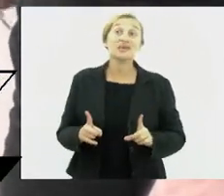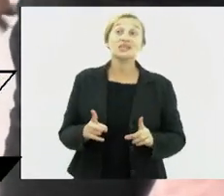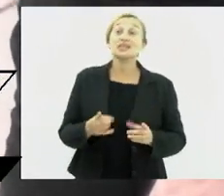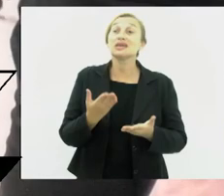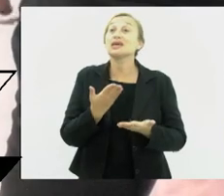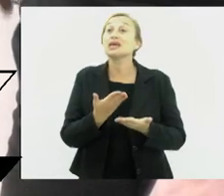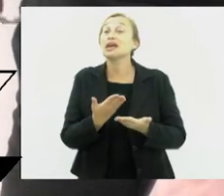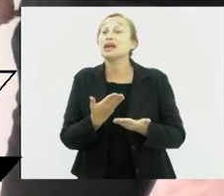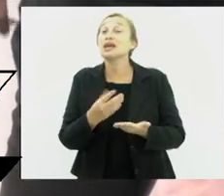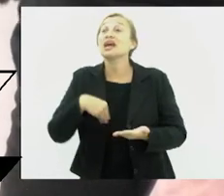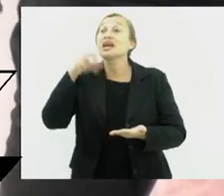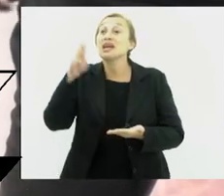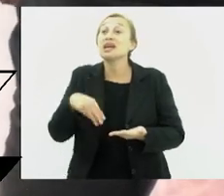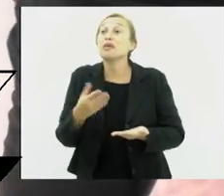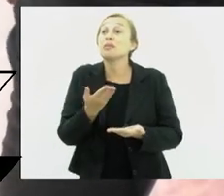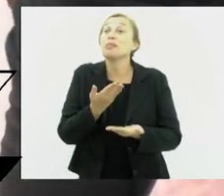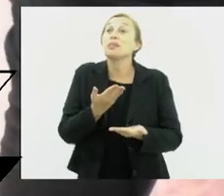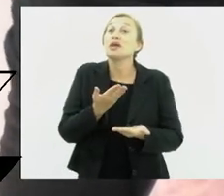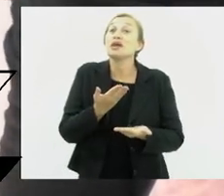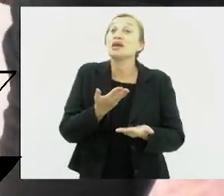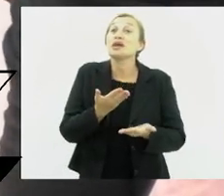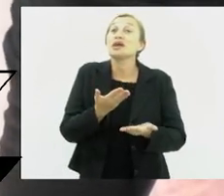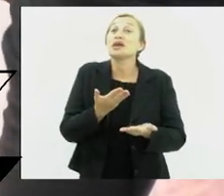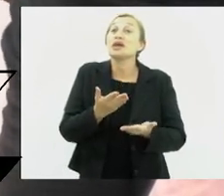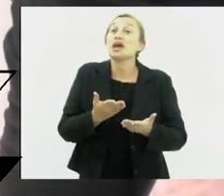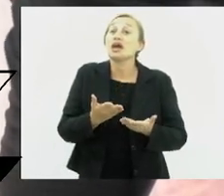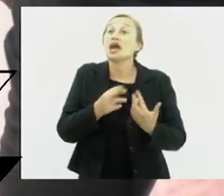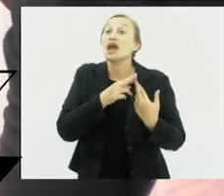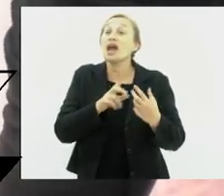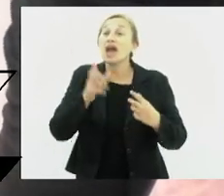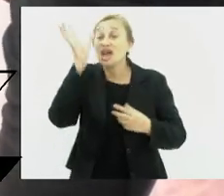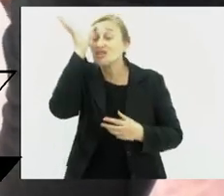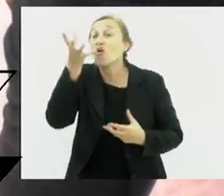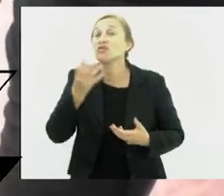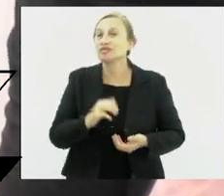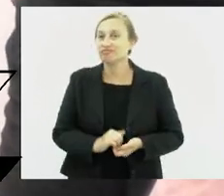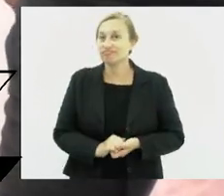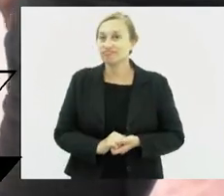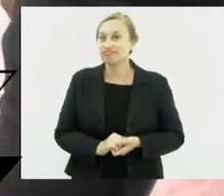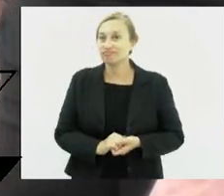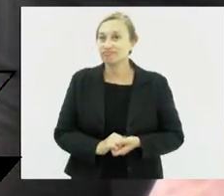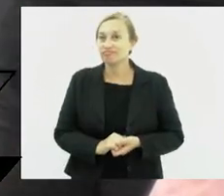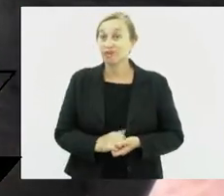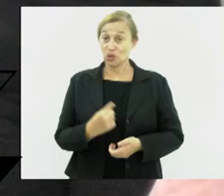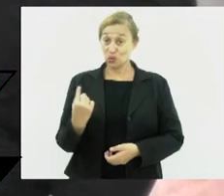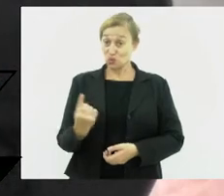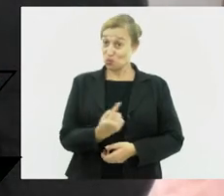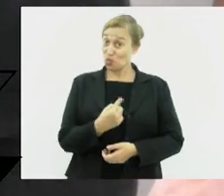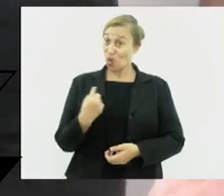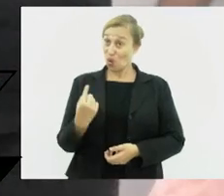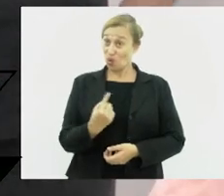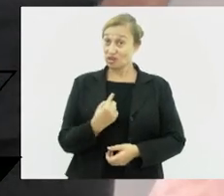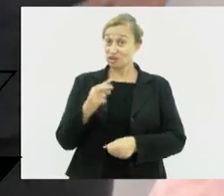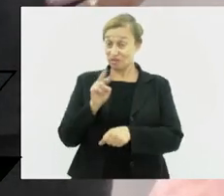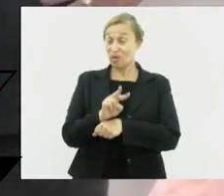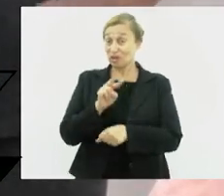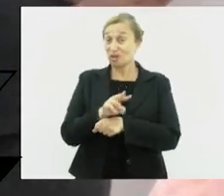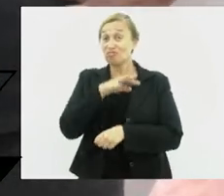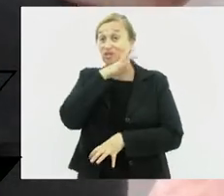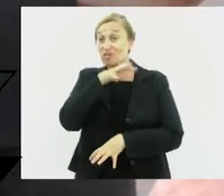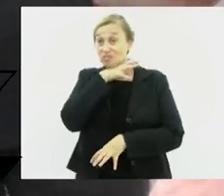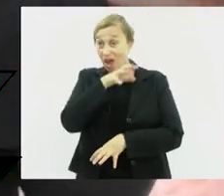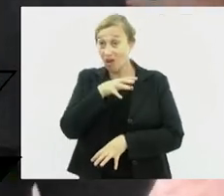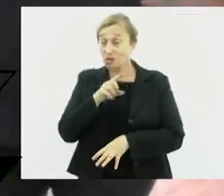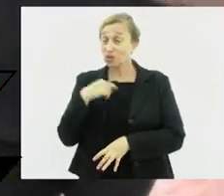sono na condição fática da vida real? É, porque quem perde o sono somos nós lá da proteção animal. É a